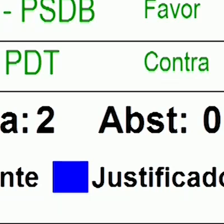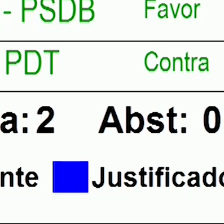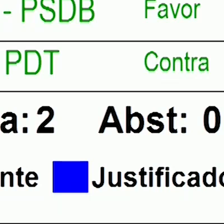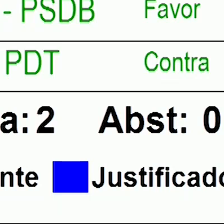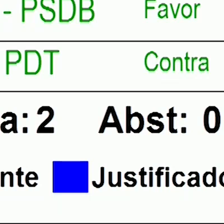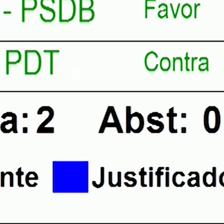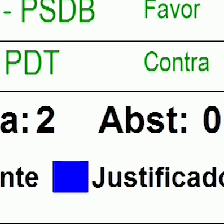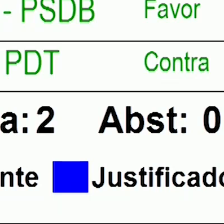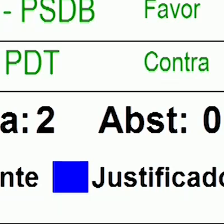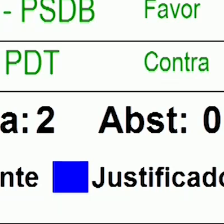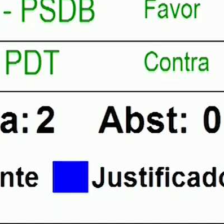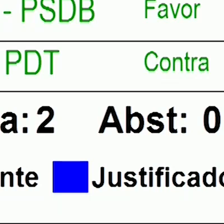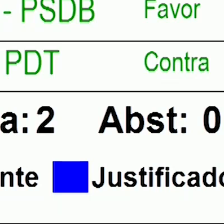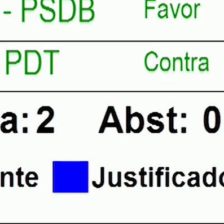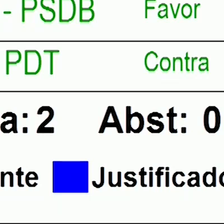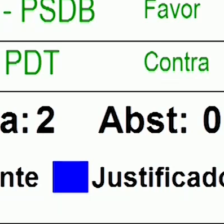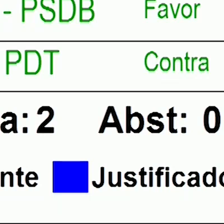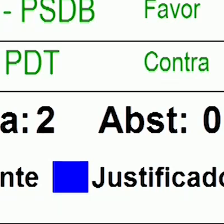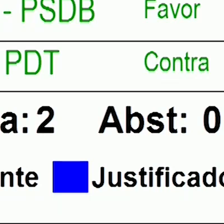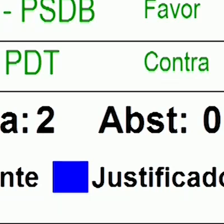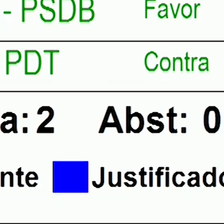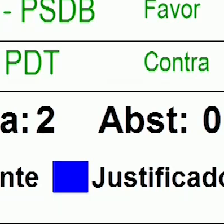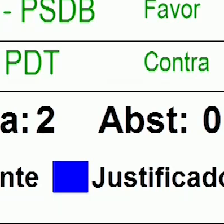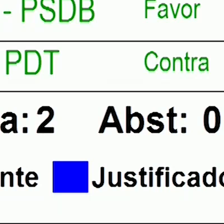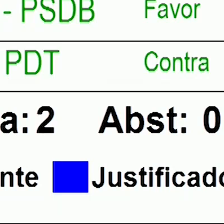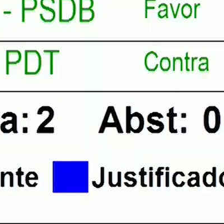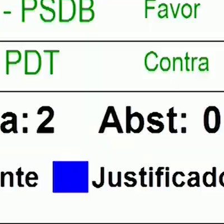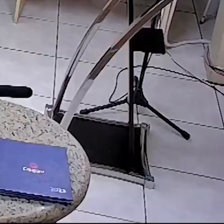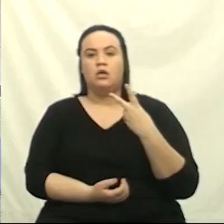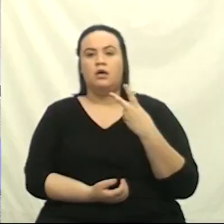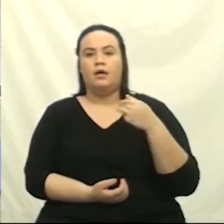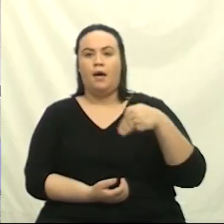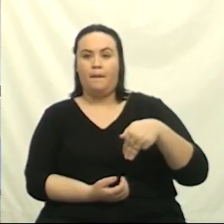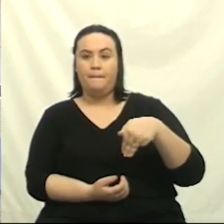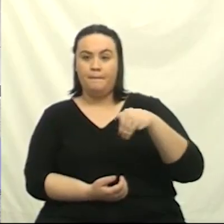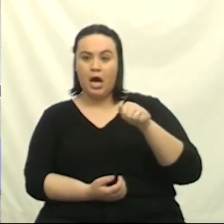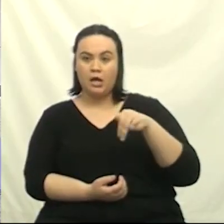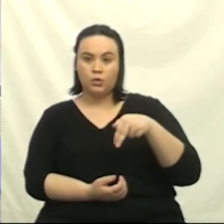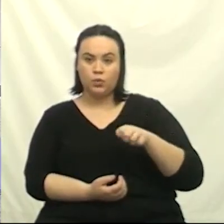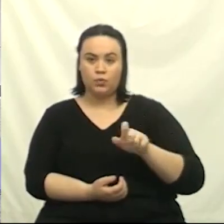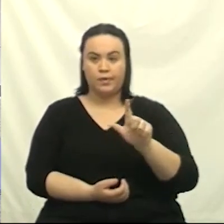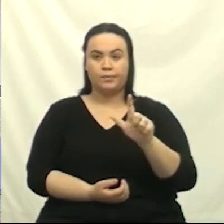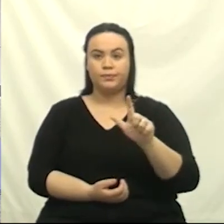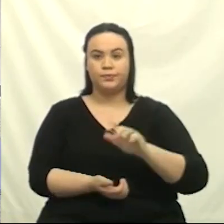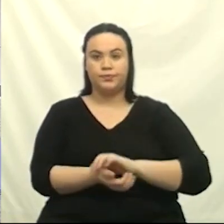questão de ordem cedida ao vereador Manuel Roseng